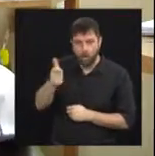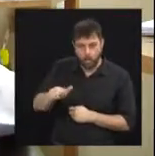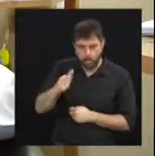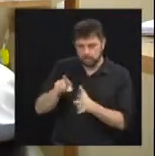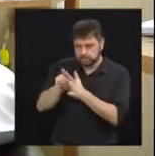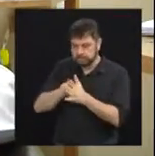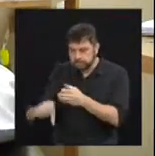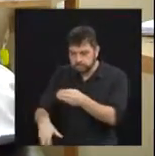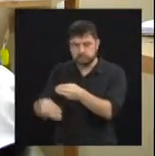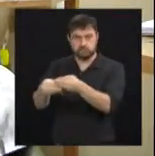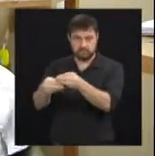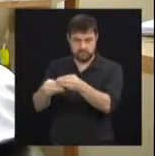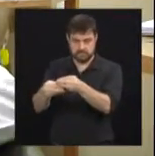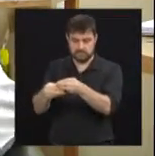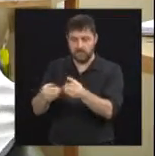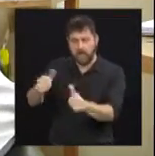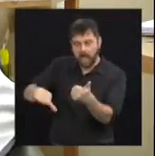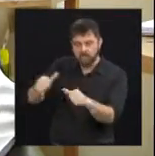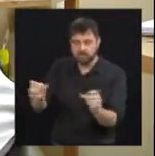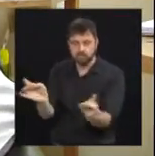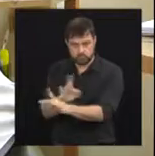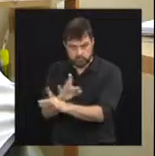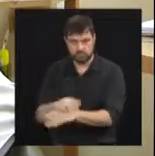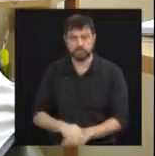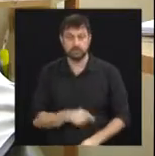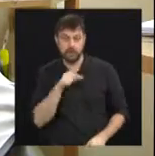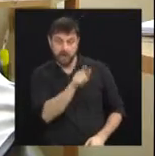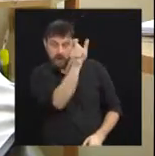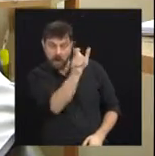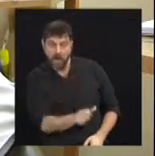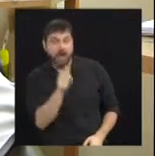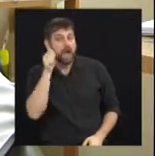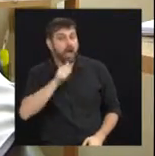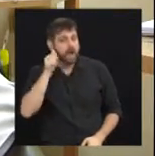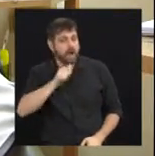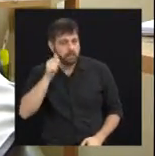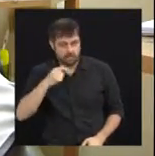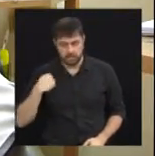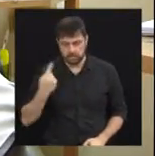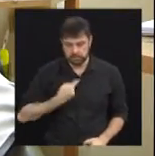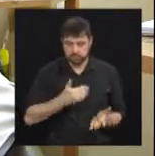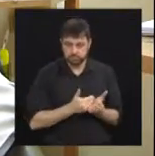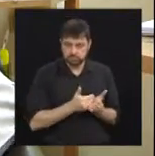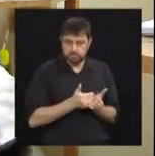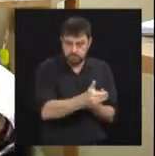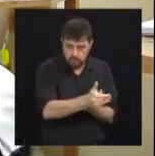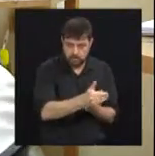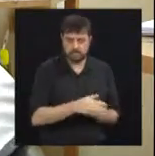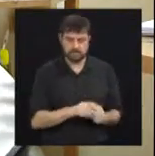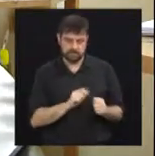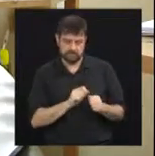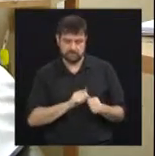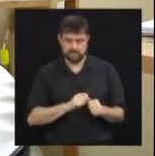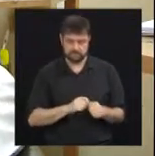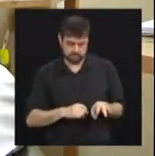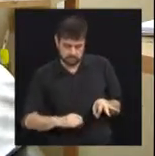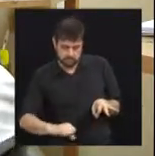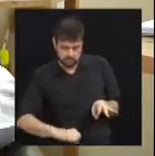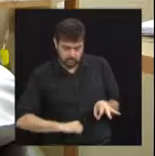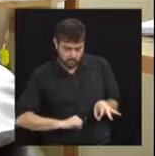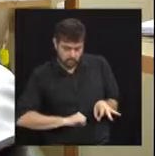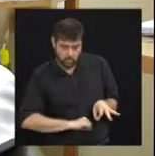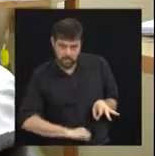para complementar a avaliação. No caso das mulheres, nós começamos com um ultrassom